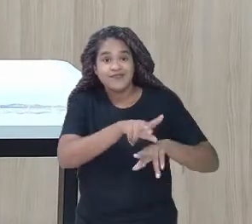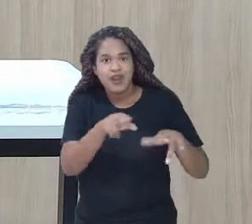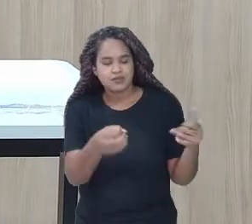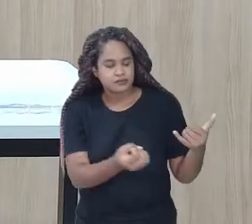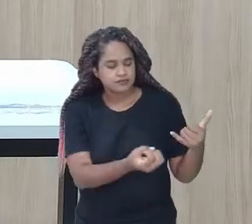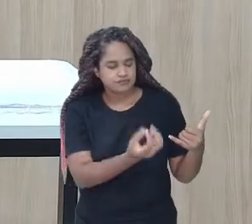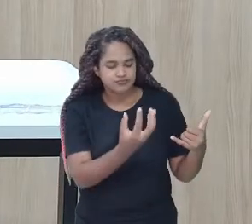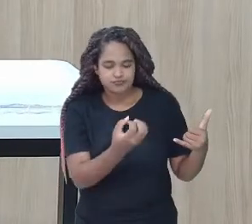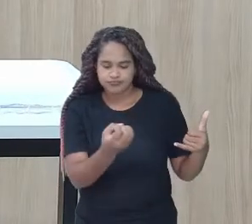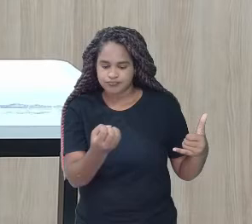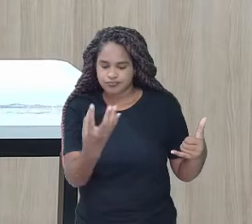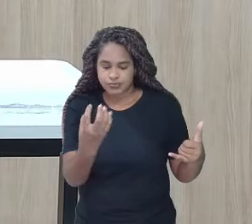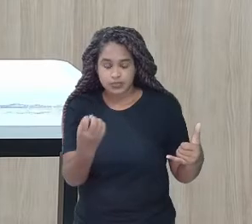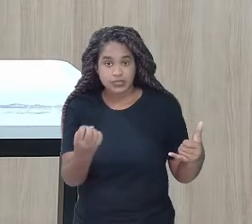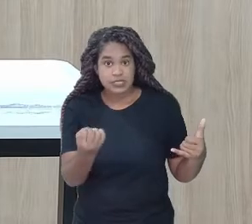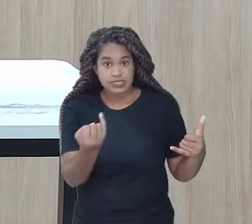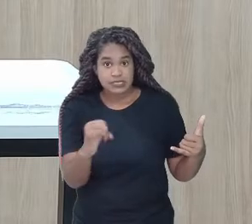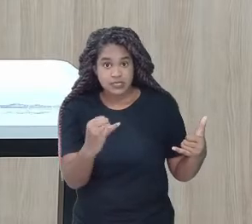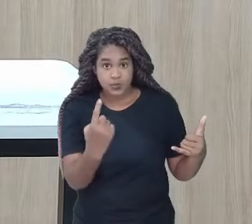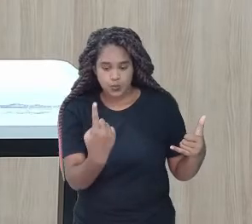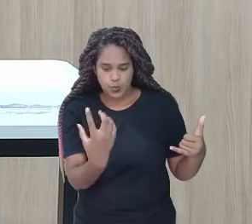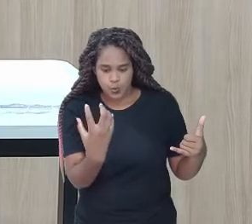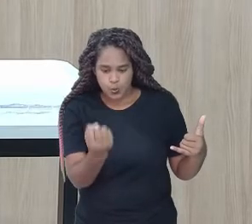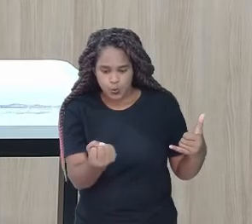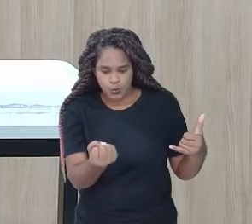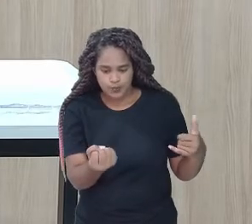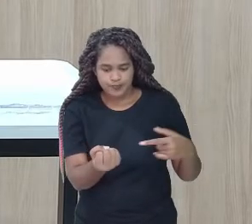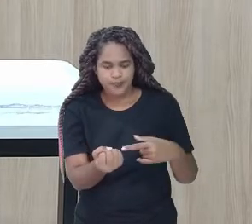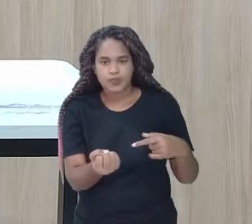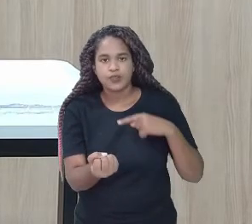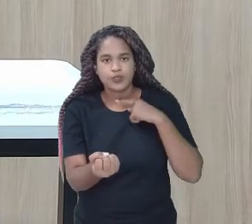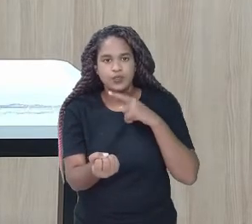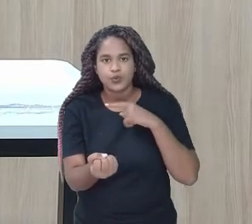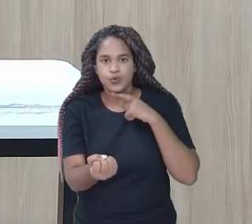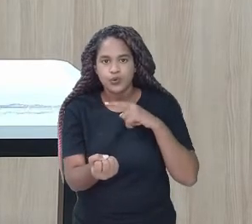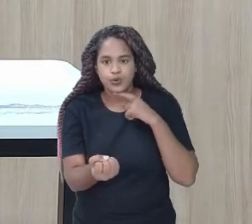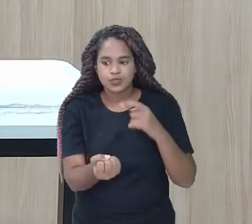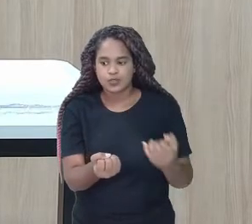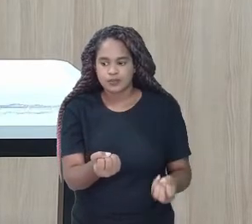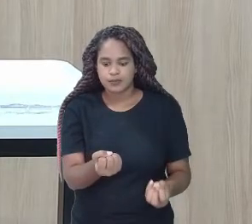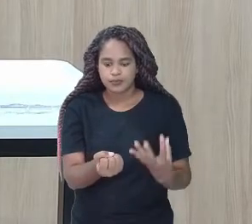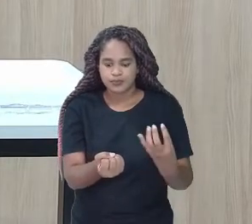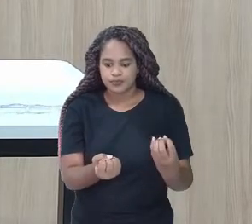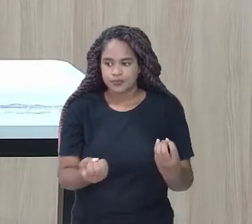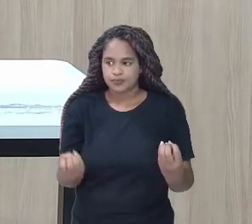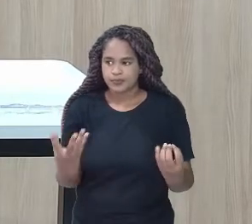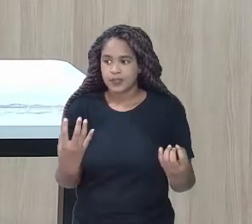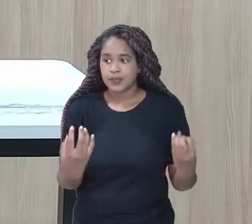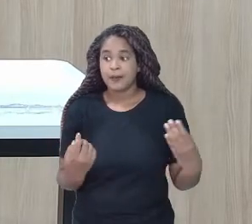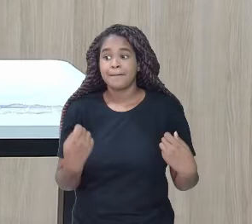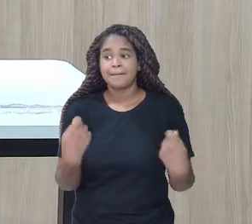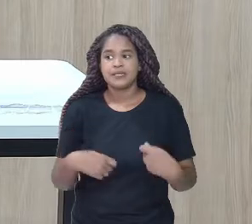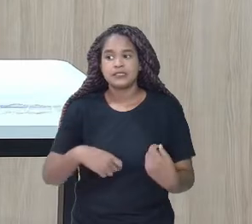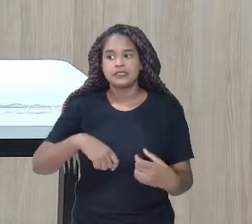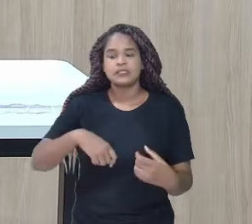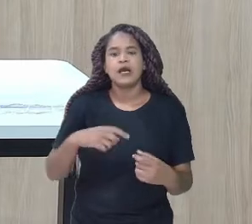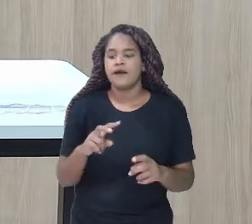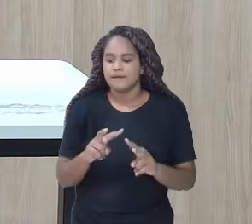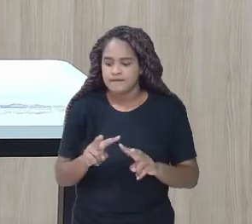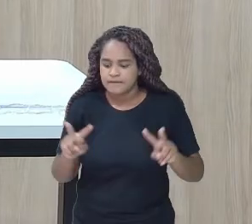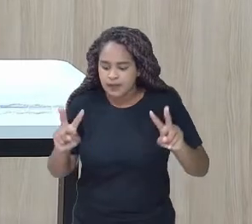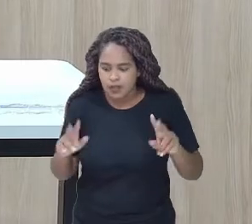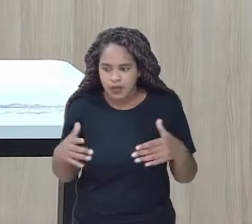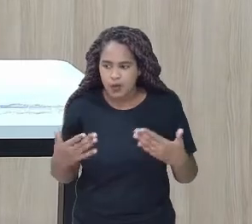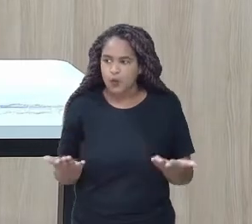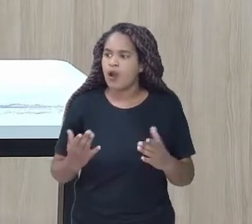lâmpadas. Se uma lâmpada queimar, ele não vai conseguir acender. Você tem que ter o trabalho de identificar